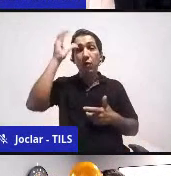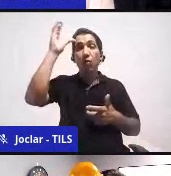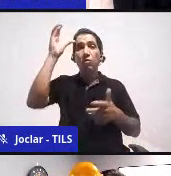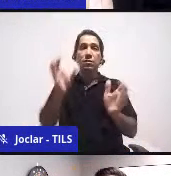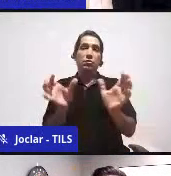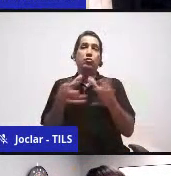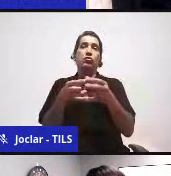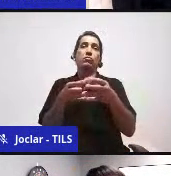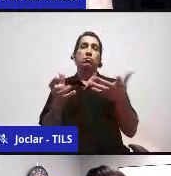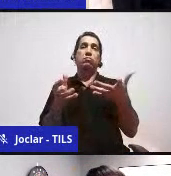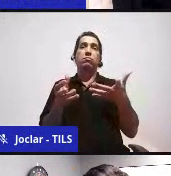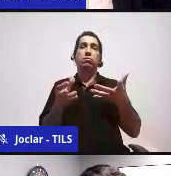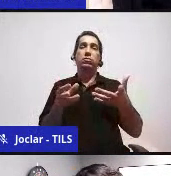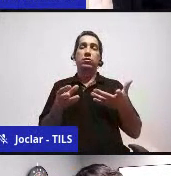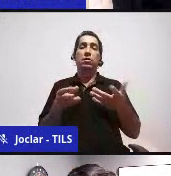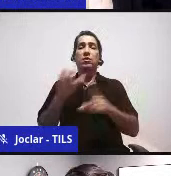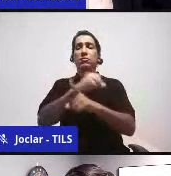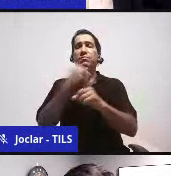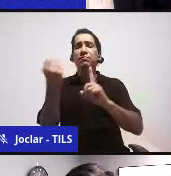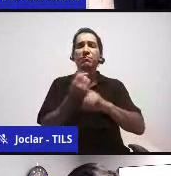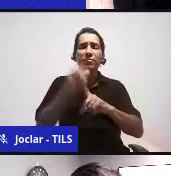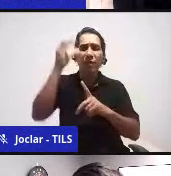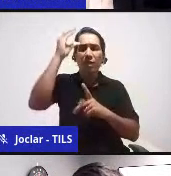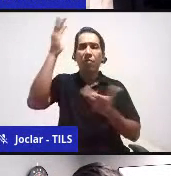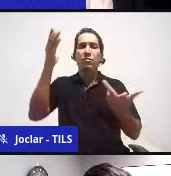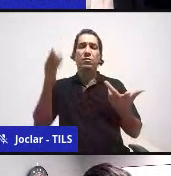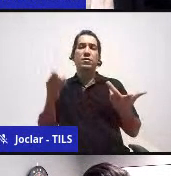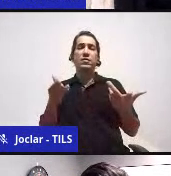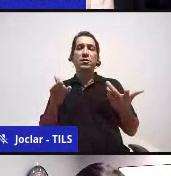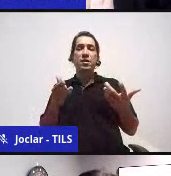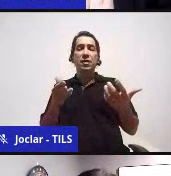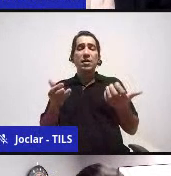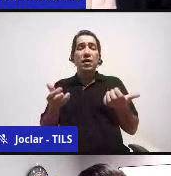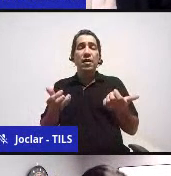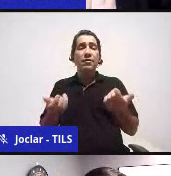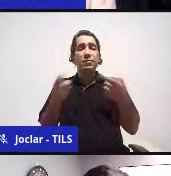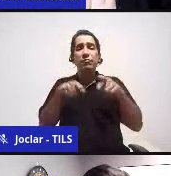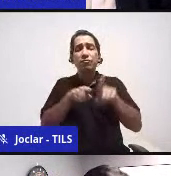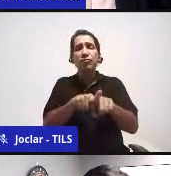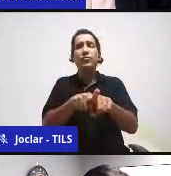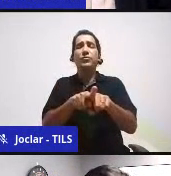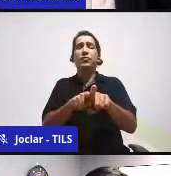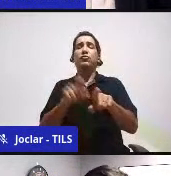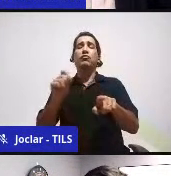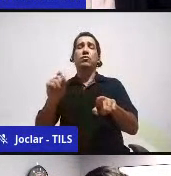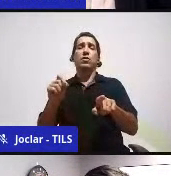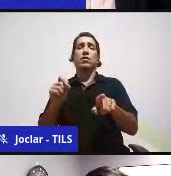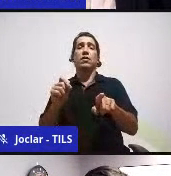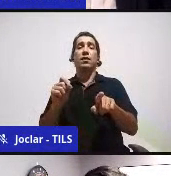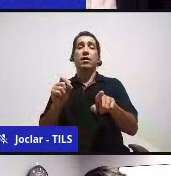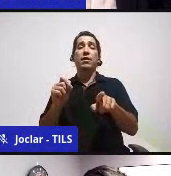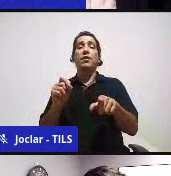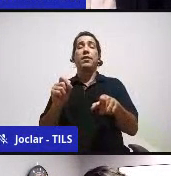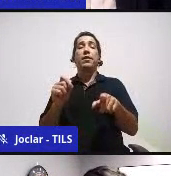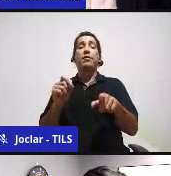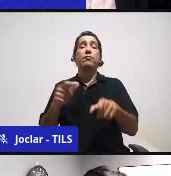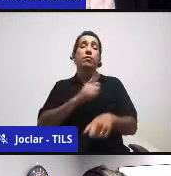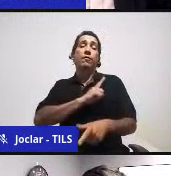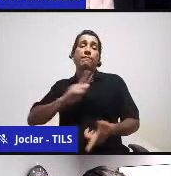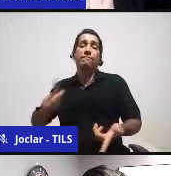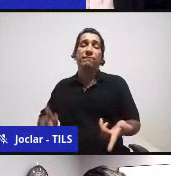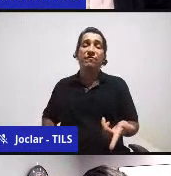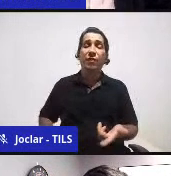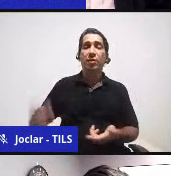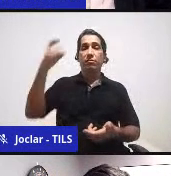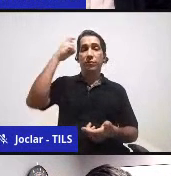e ela caminha junto, né, com aquilo que você colocou de governos mais inteligentes, né? E a